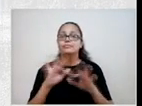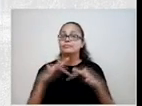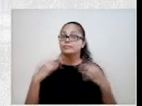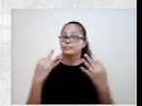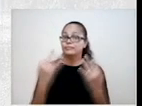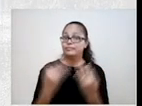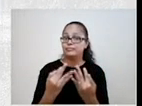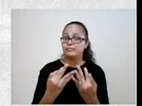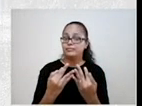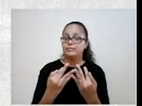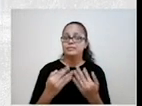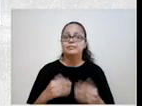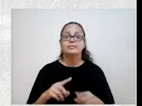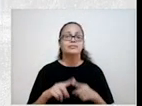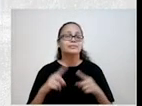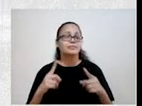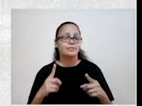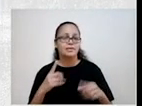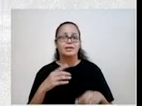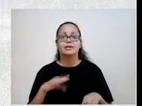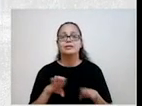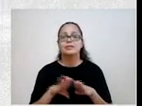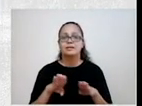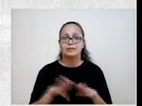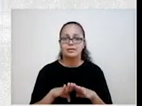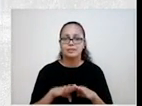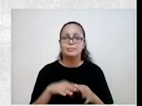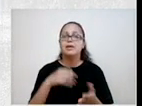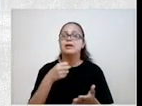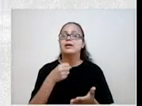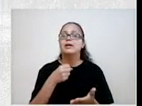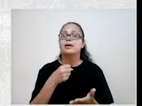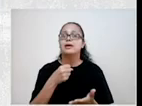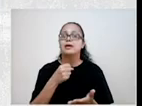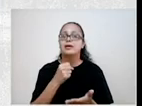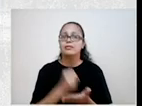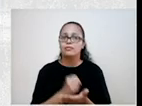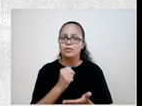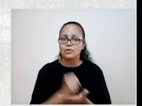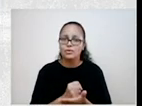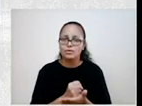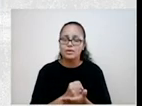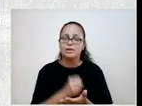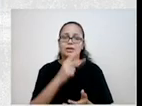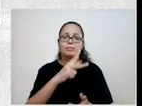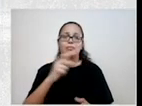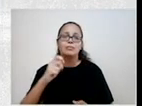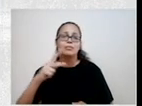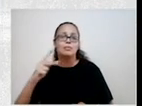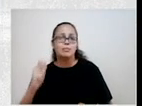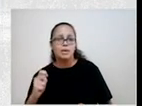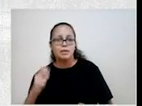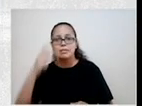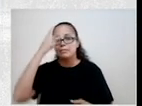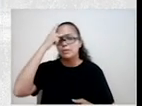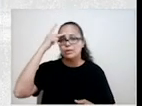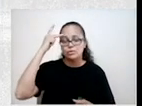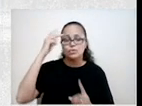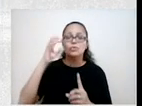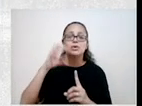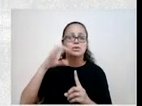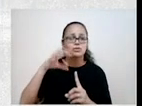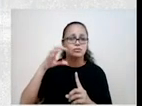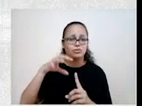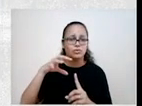Florença, mas também foi contratado por papas e outras pessoas influentes da época. Observe essa imagem,